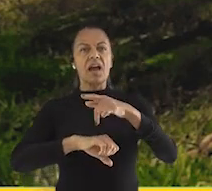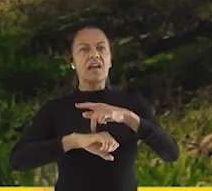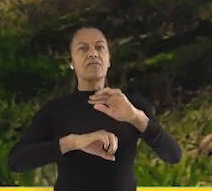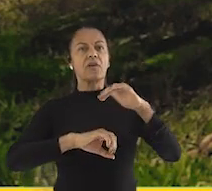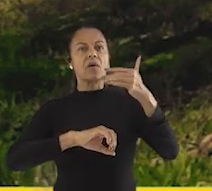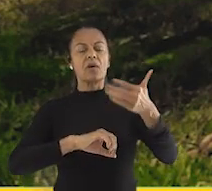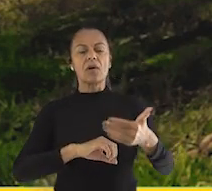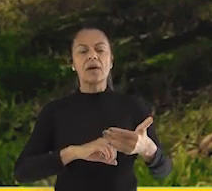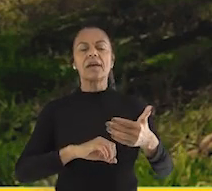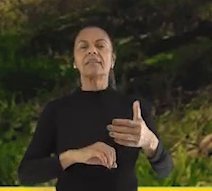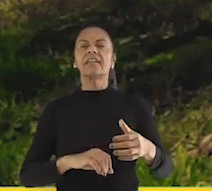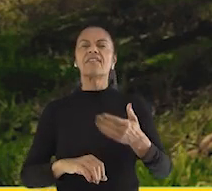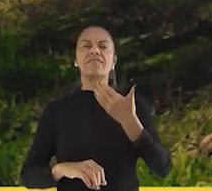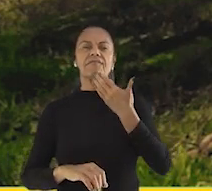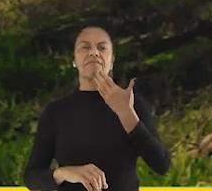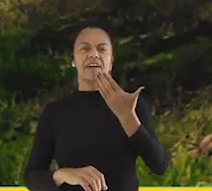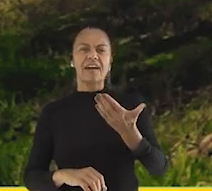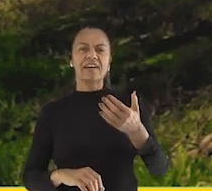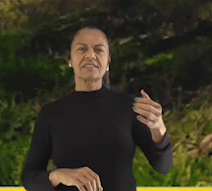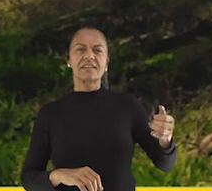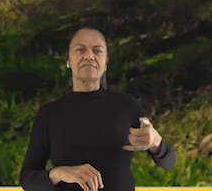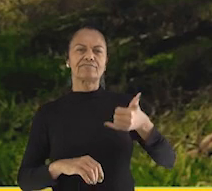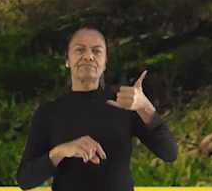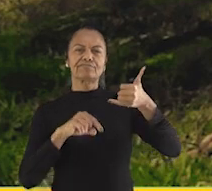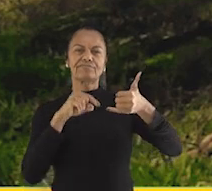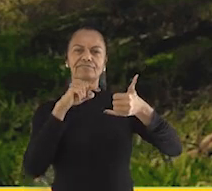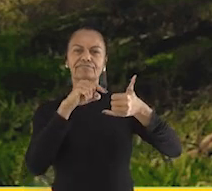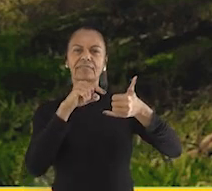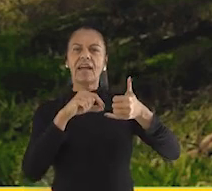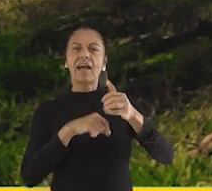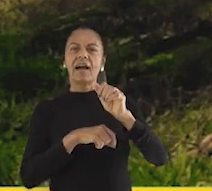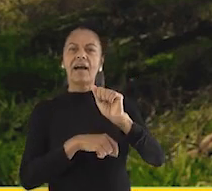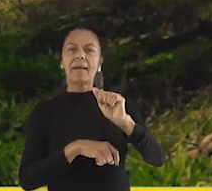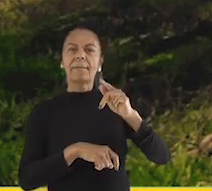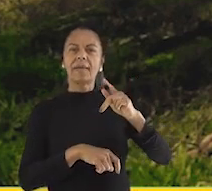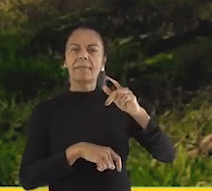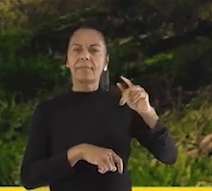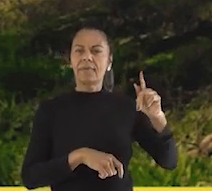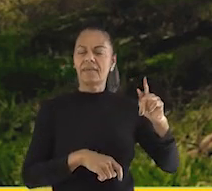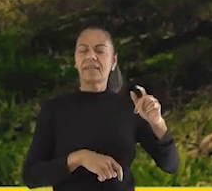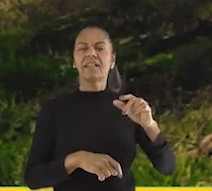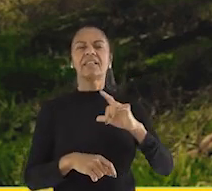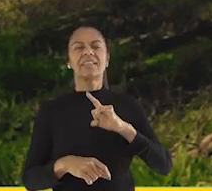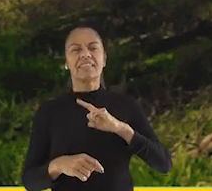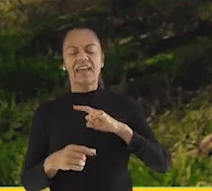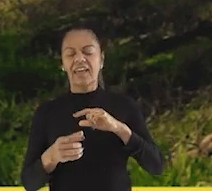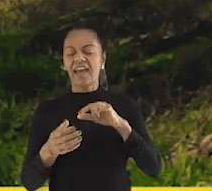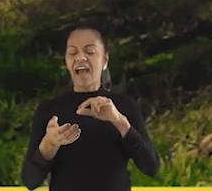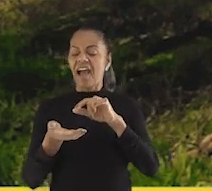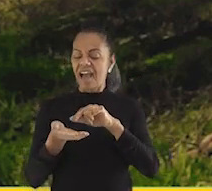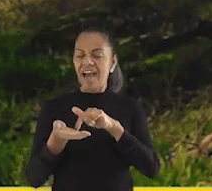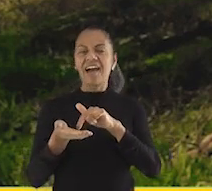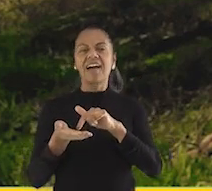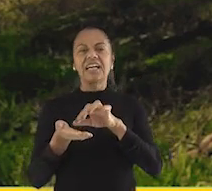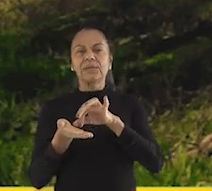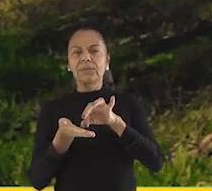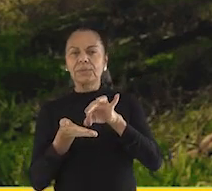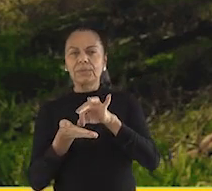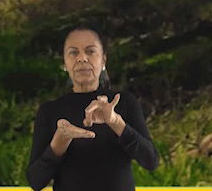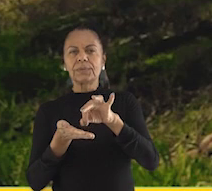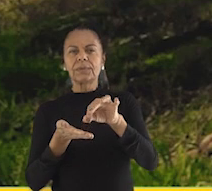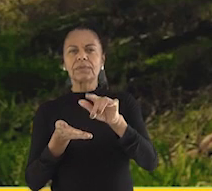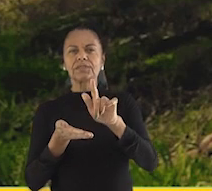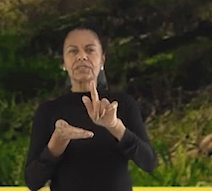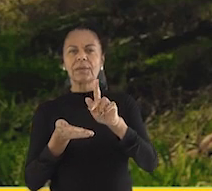a facilidade de, a partir do celular ou até mesmo abrir um aplicativo que tem um GPS, tem alguns aparelhinhos que é